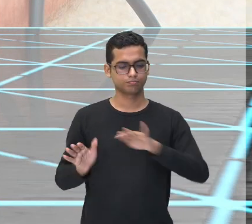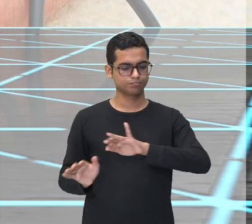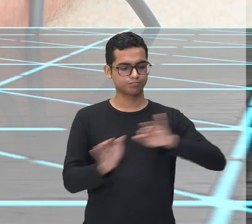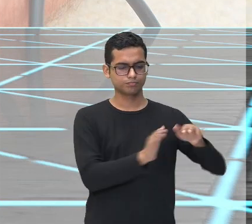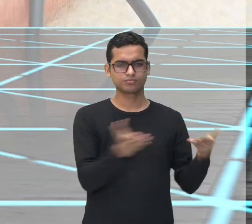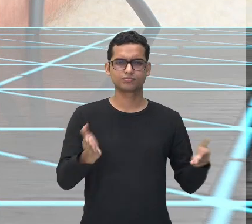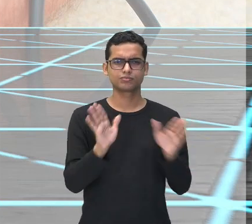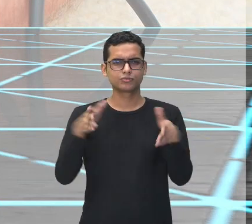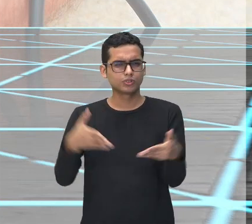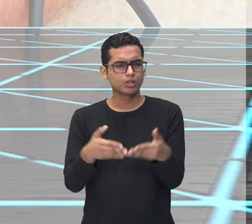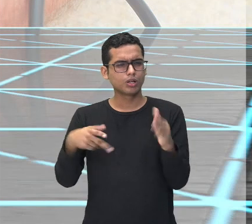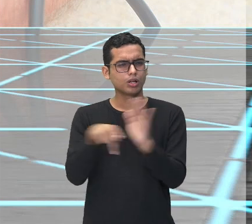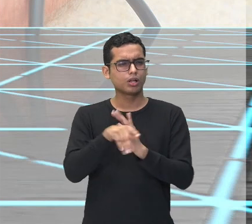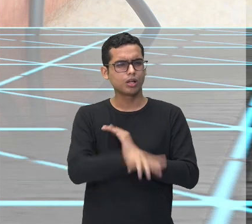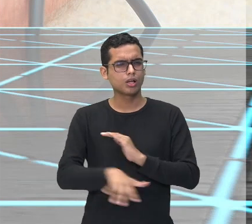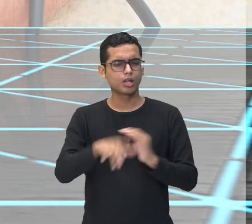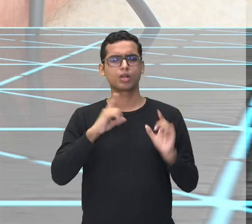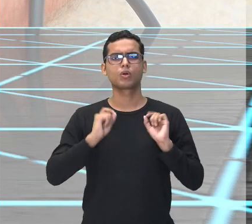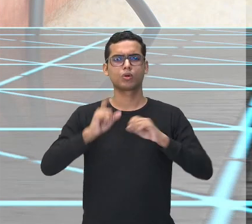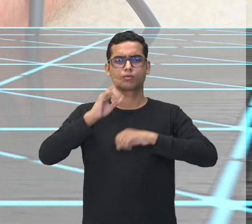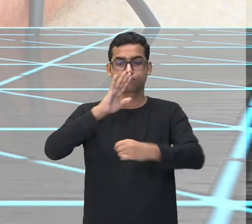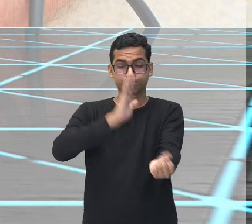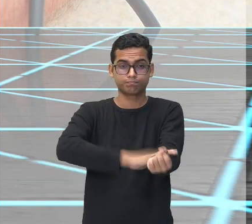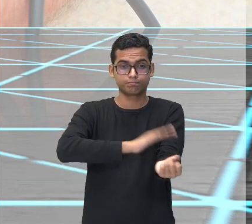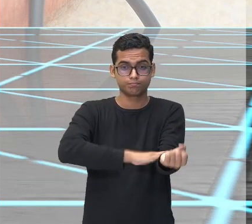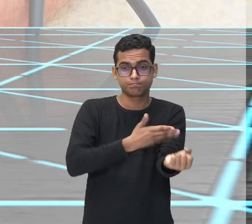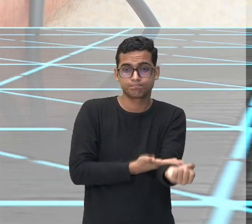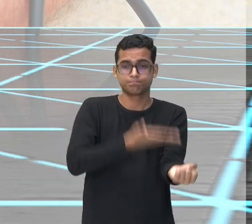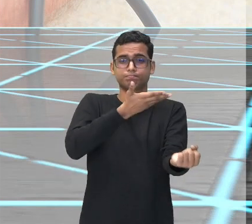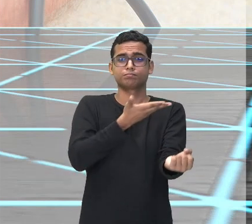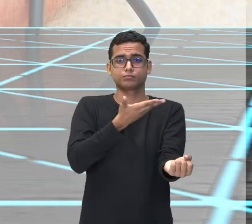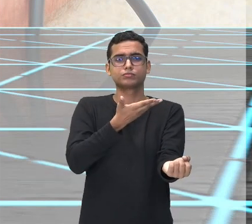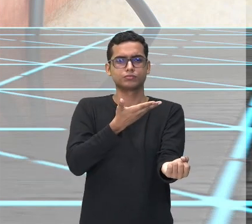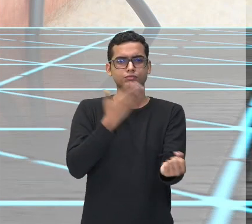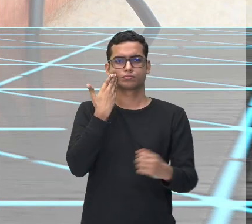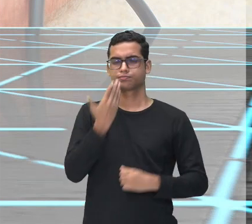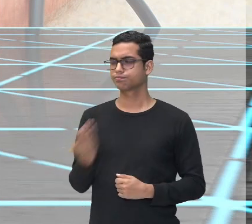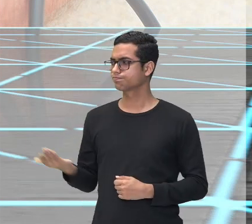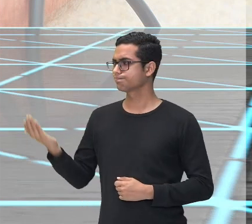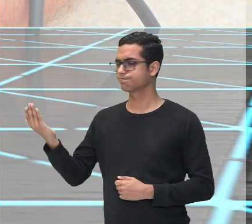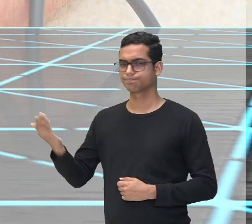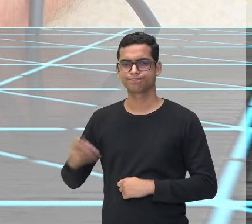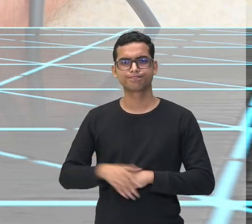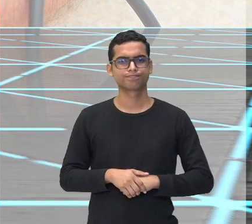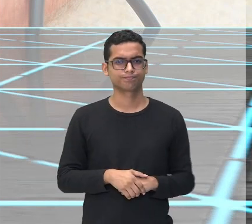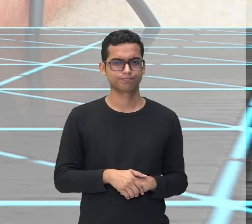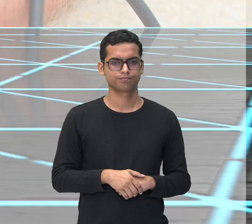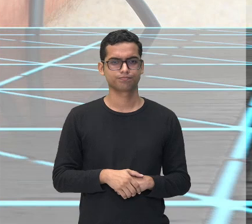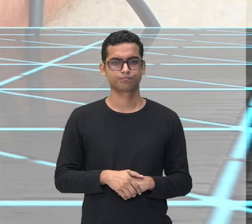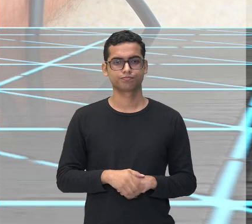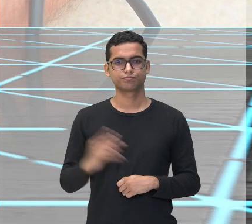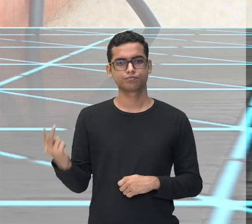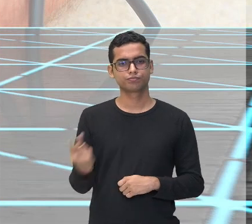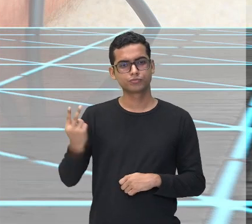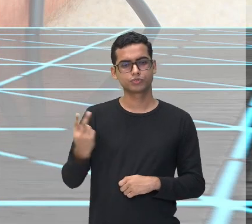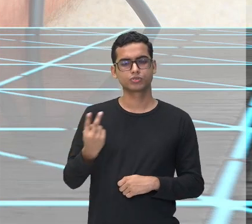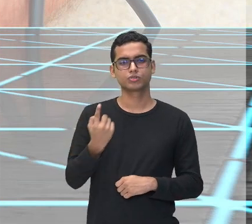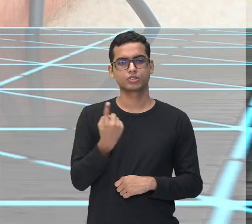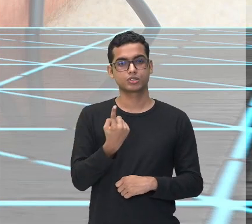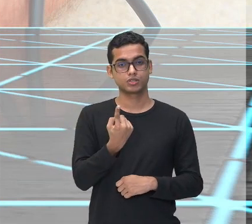esses níveis, né, esses valores de pressão máxima e mínima, eles vão ser iguais ou superiores